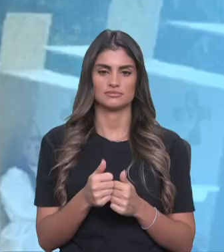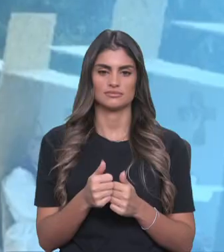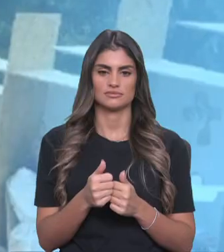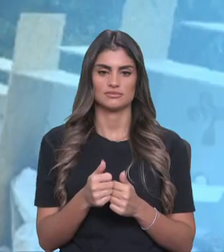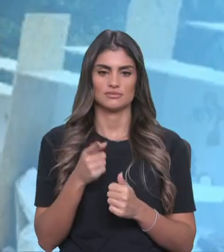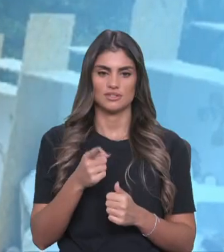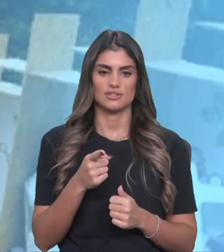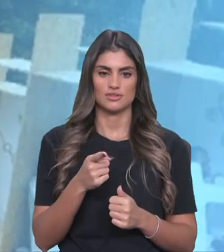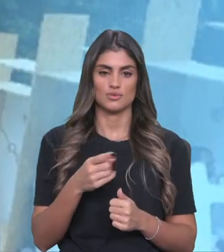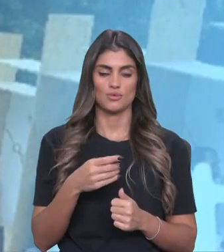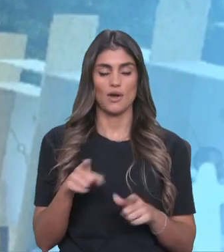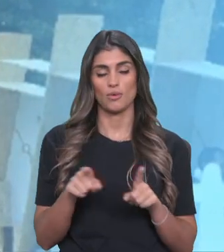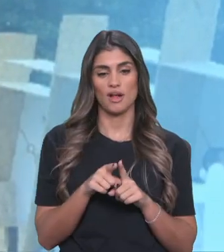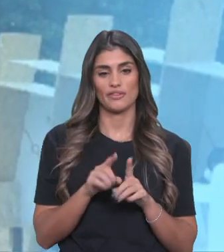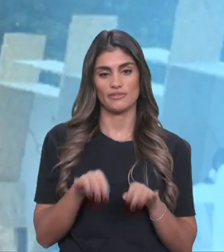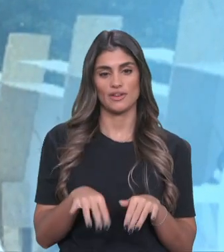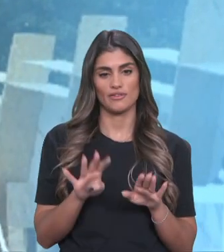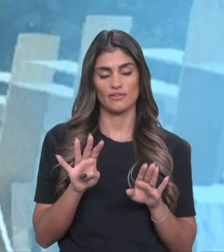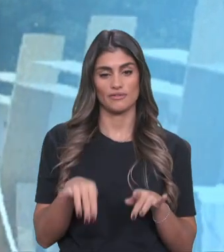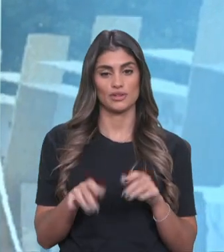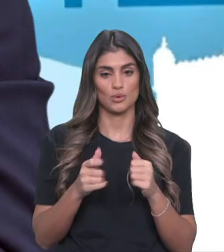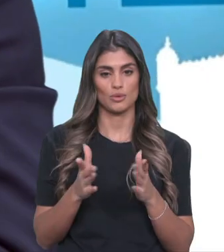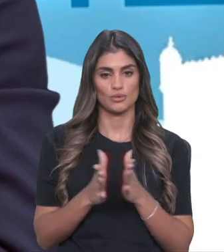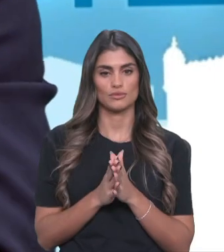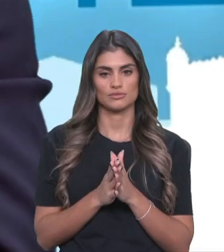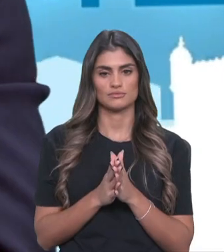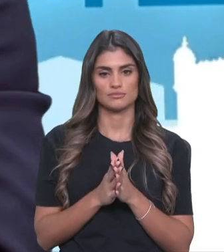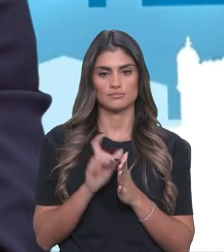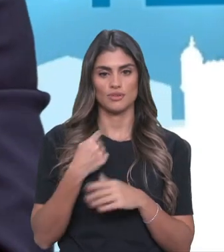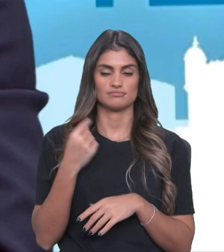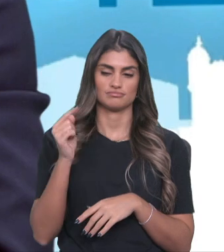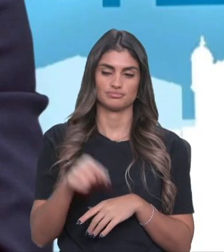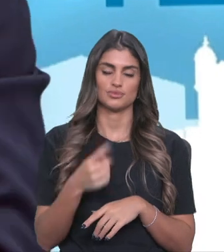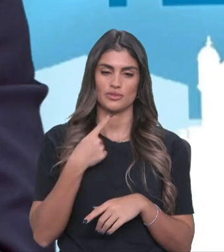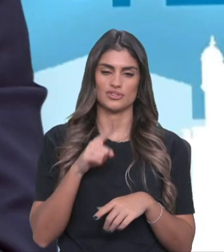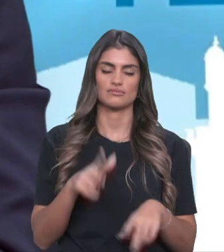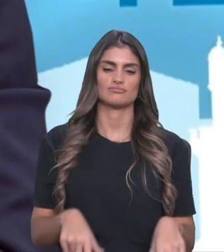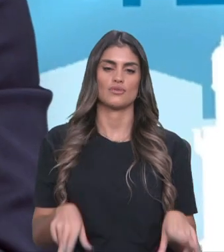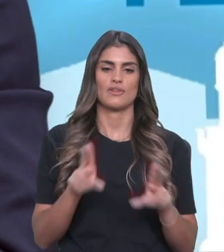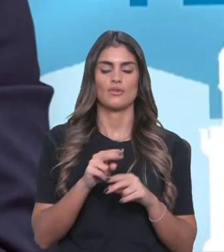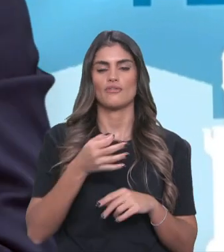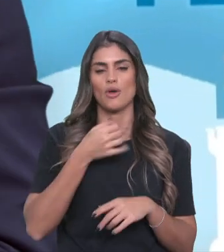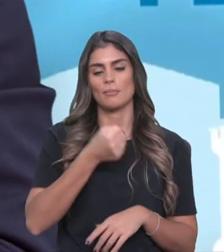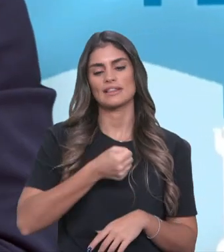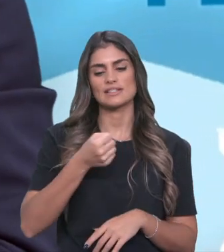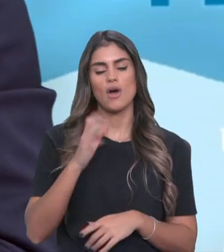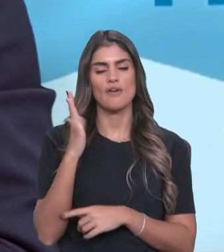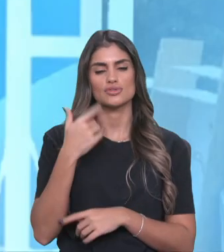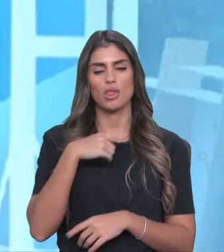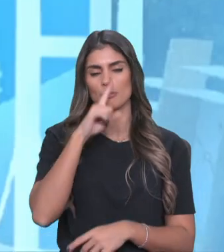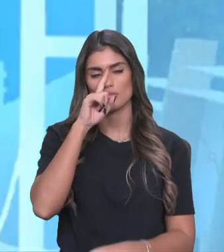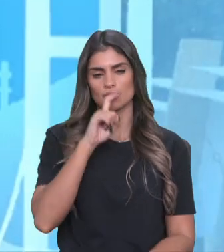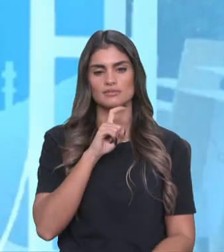é? Exatamente. Conclui para que se volte e se renove, não é? Falou na plantação de árvores, se bem me